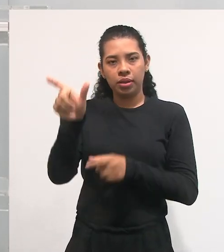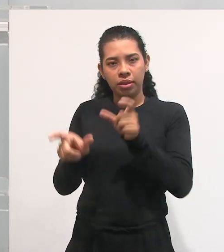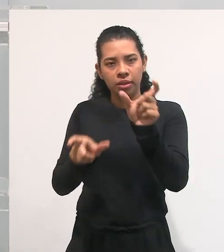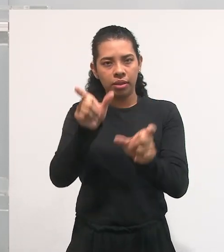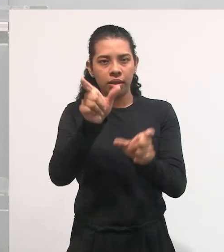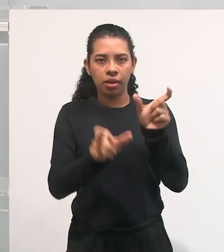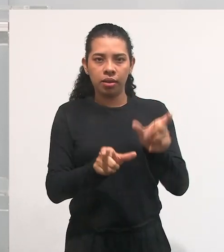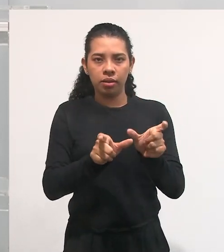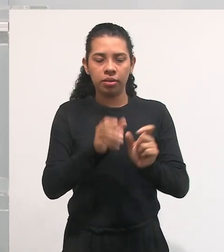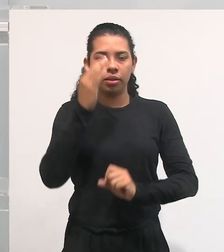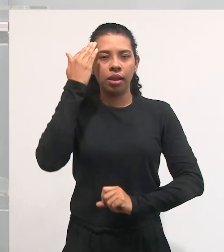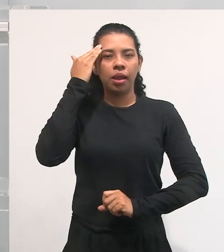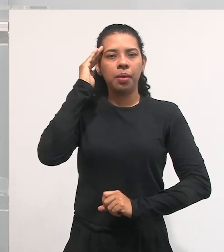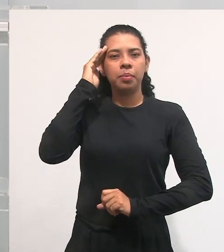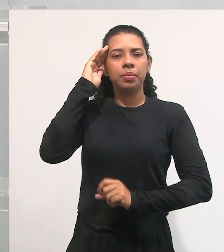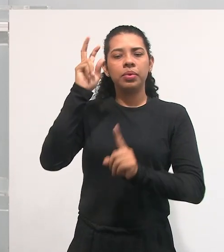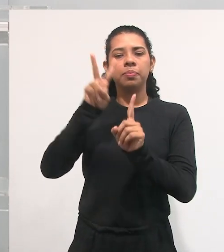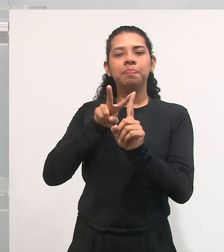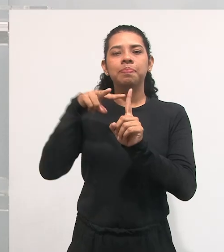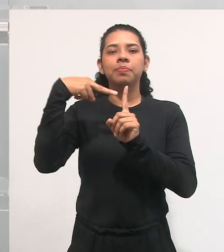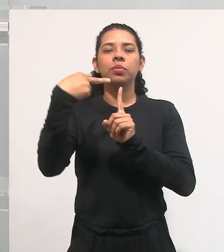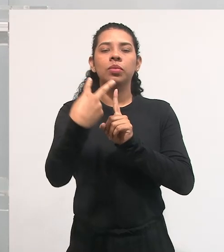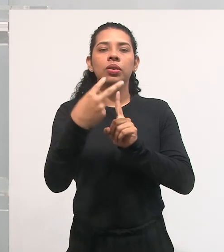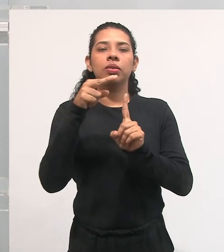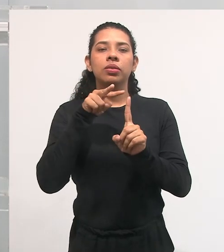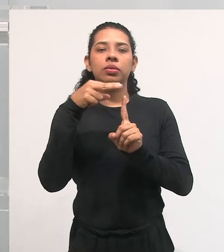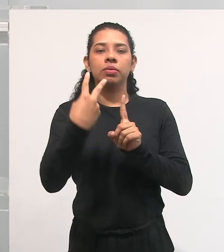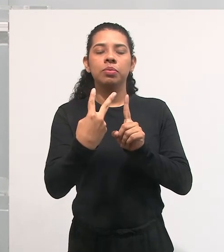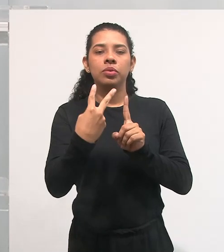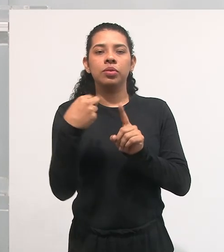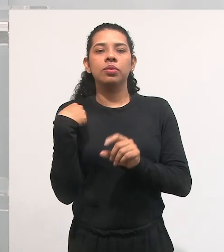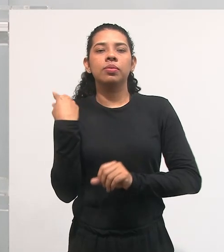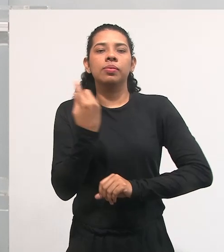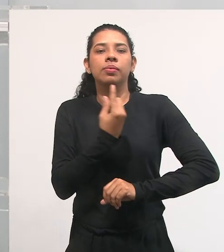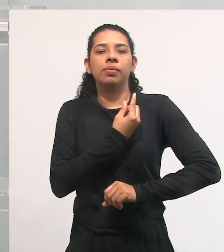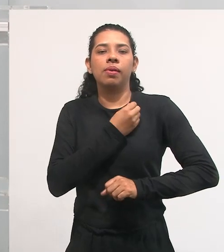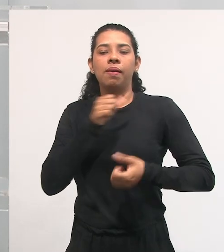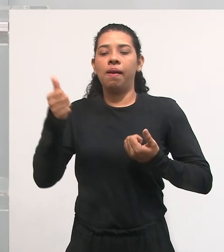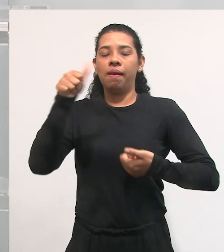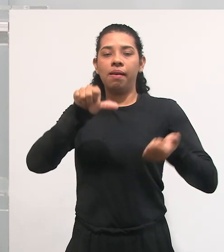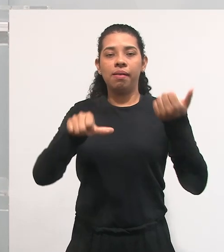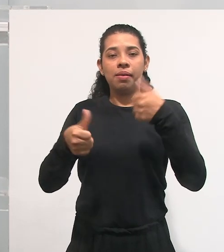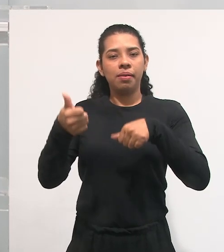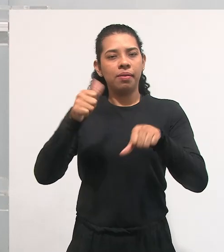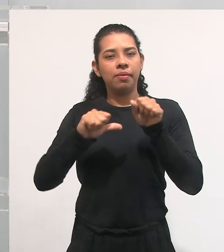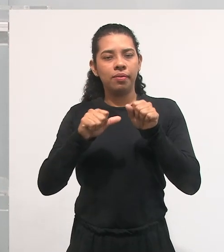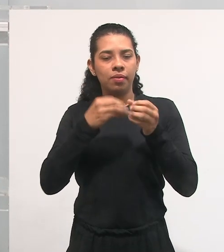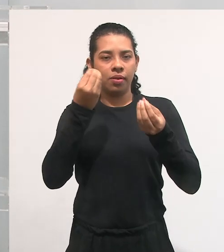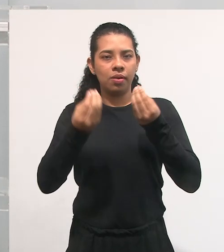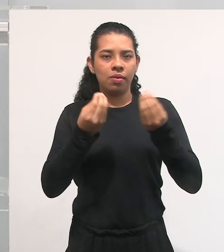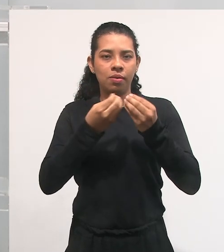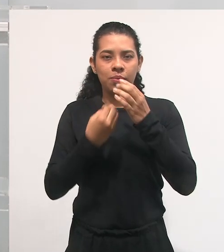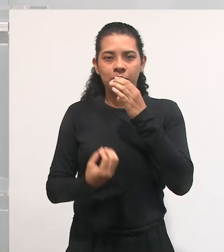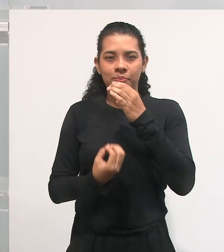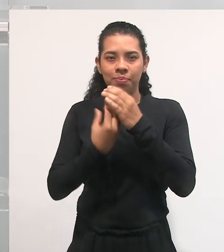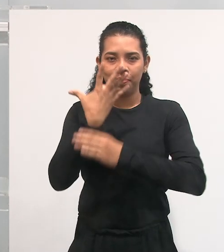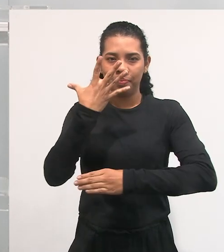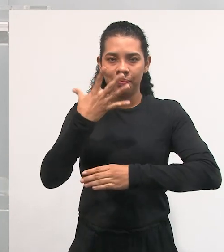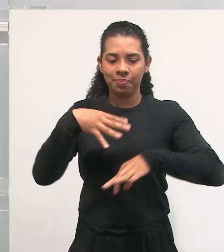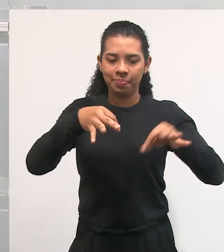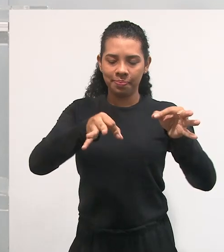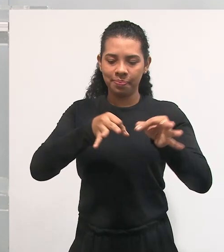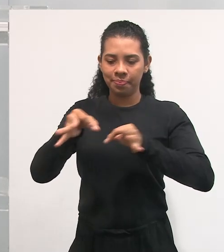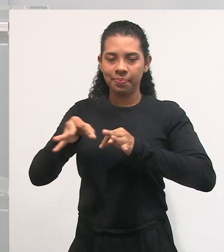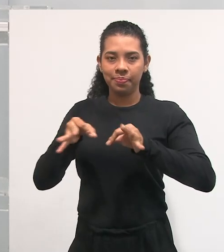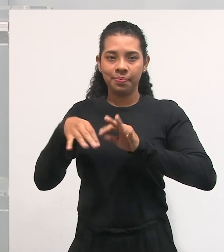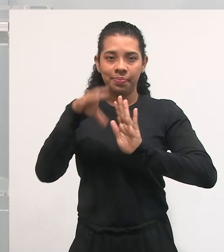para entender essa perspectiva, essa conjectura, que a gente vai analisar a forma normativa de organização